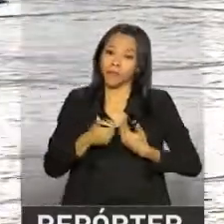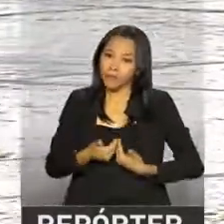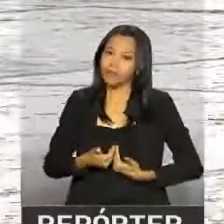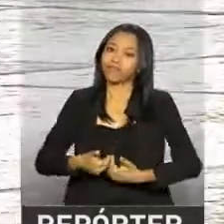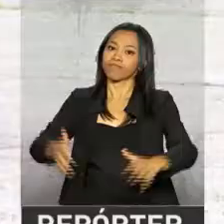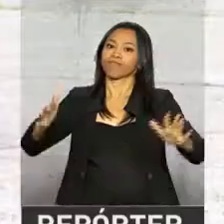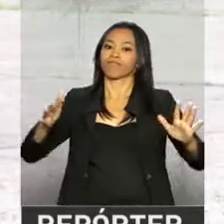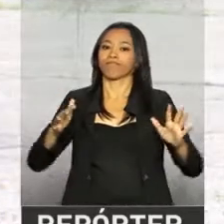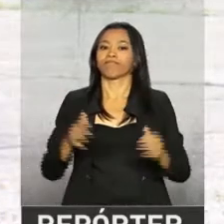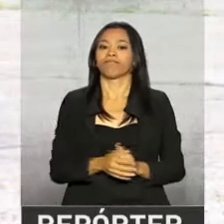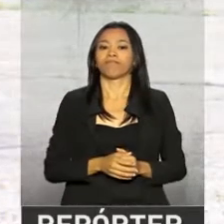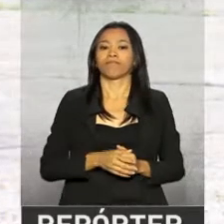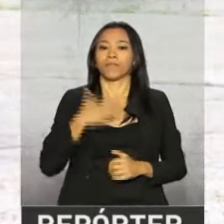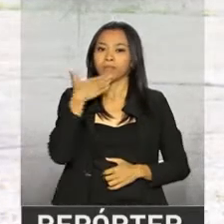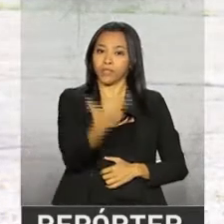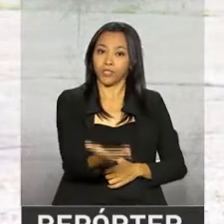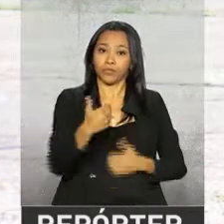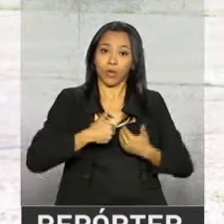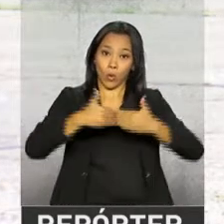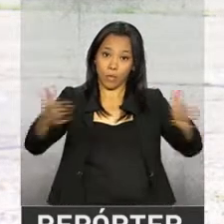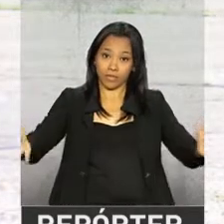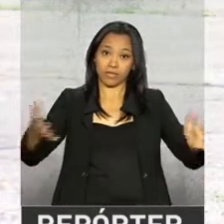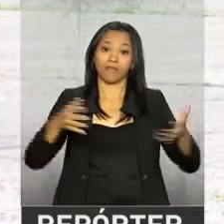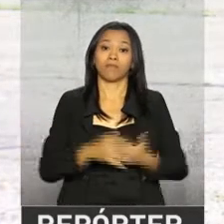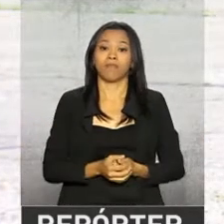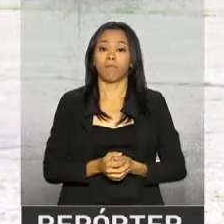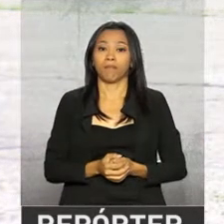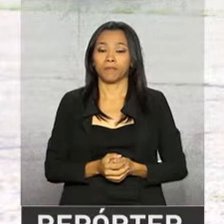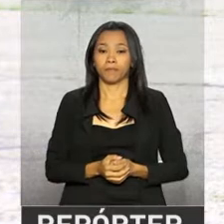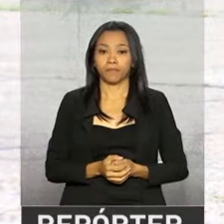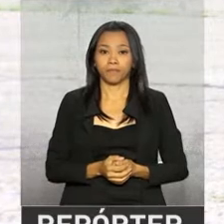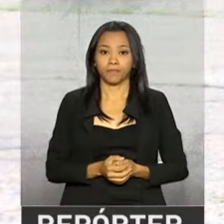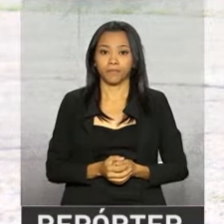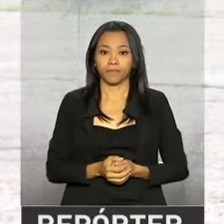prosseguimento à cerimônia. E solicito permissão para dar início à solenidade.